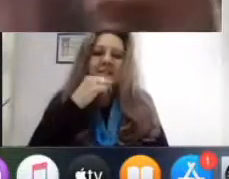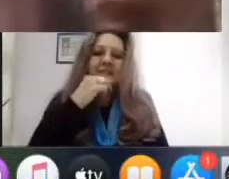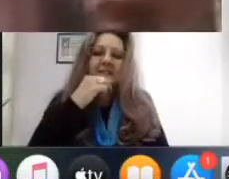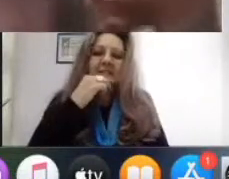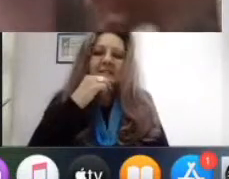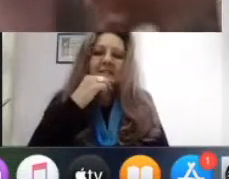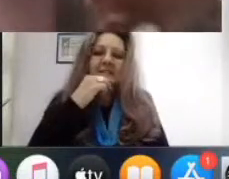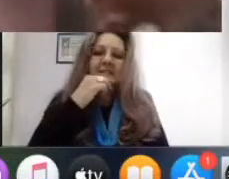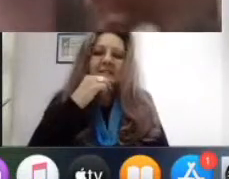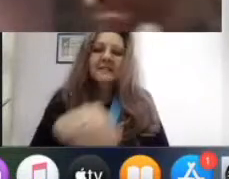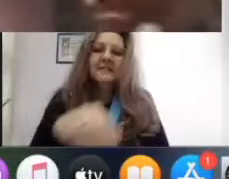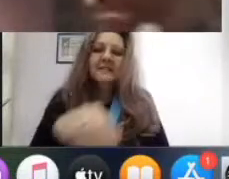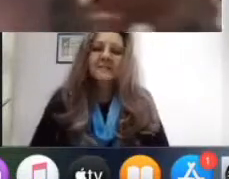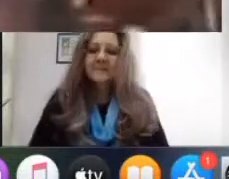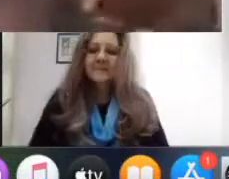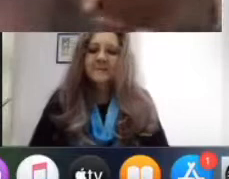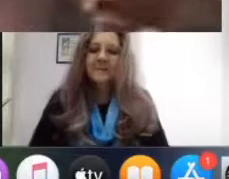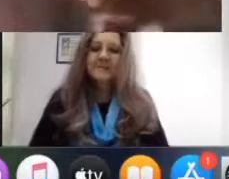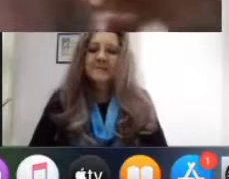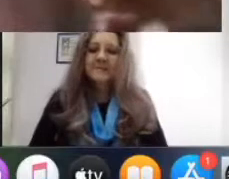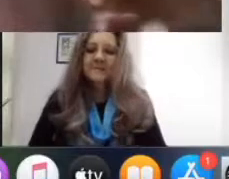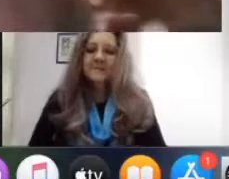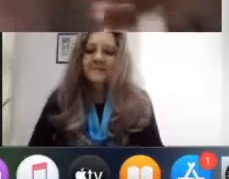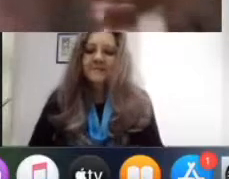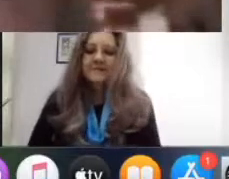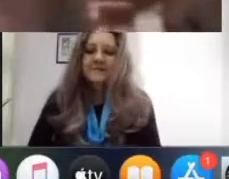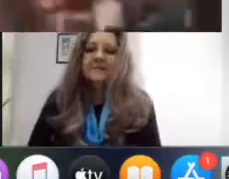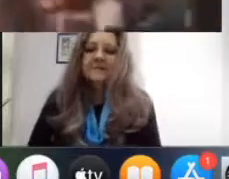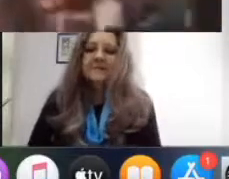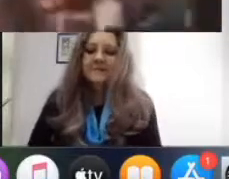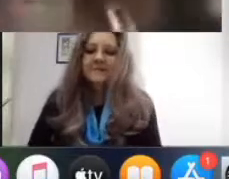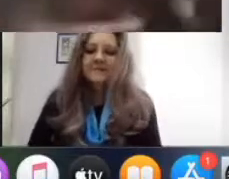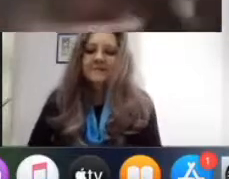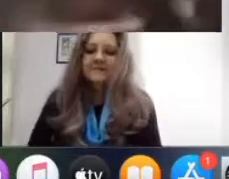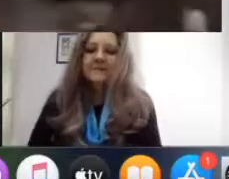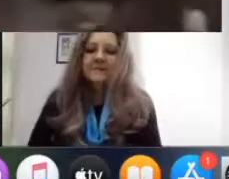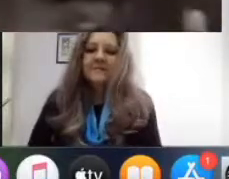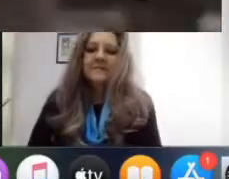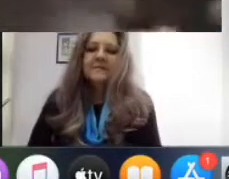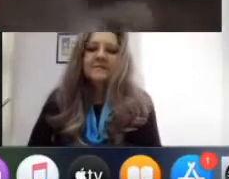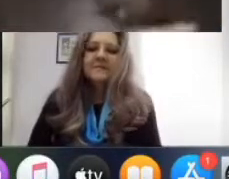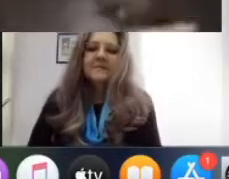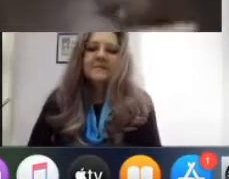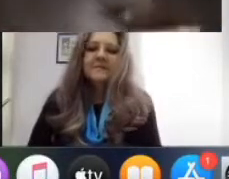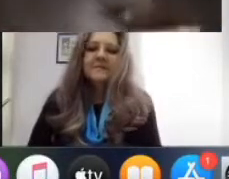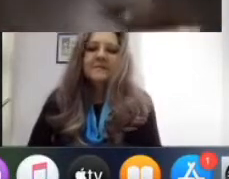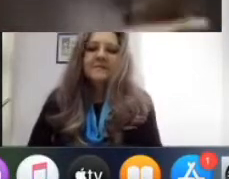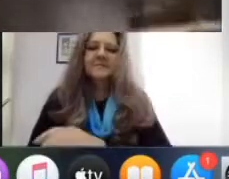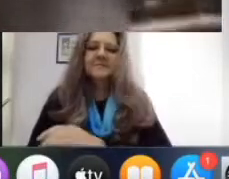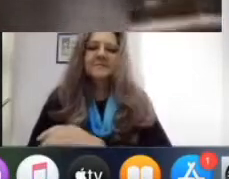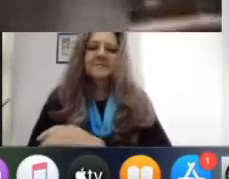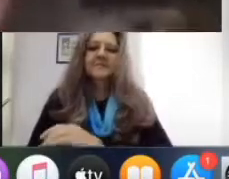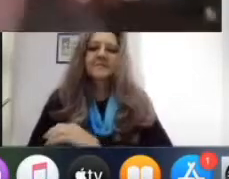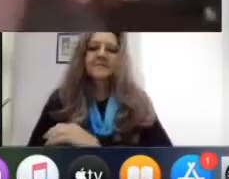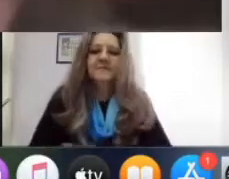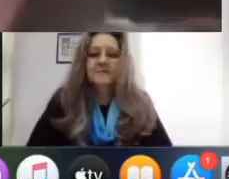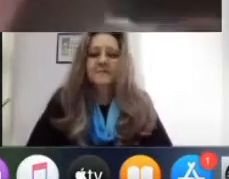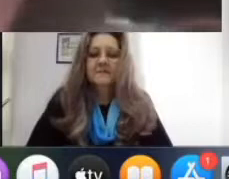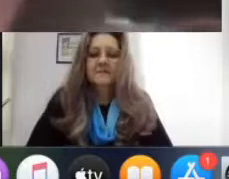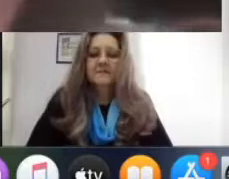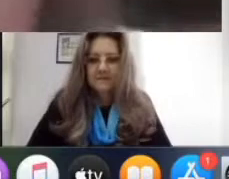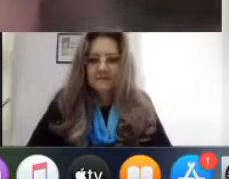professora Eliane, obrigado, professor Máximo. Eu acho que o vírus, de uma certa maneira, não necessariamente